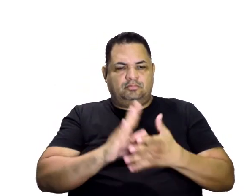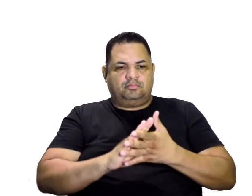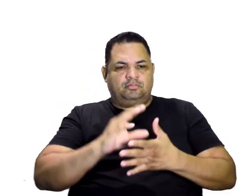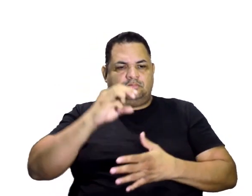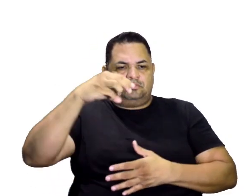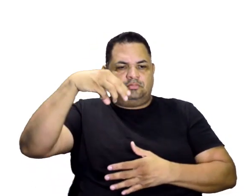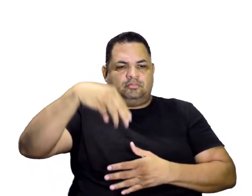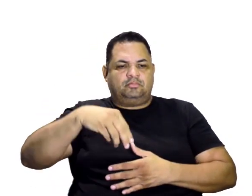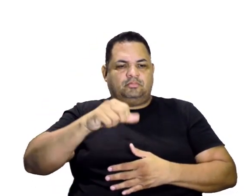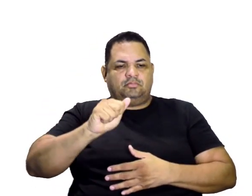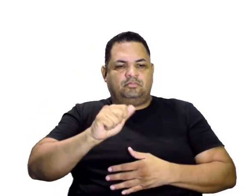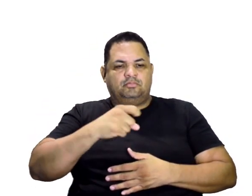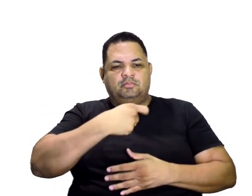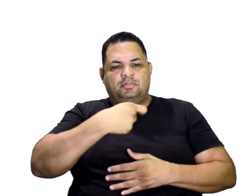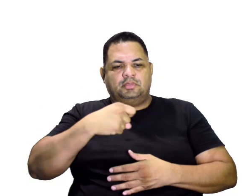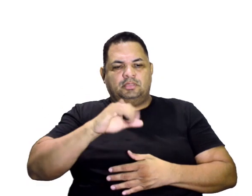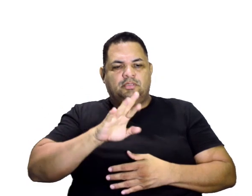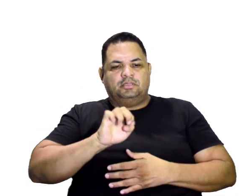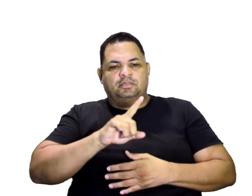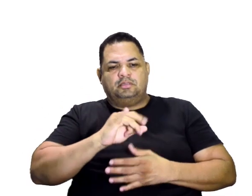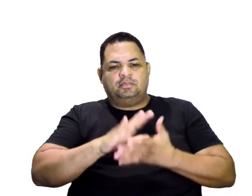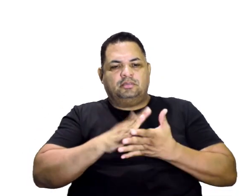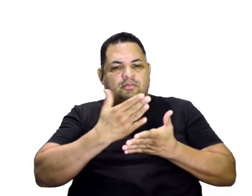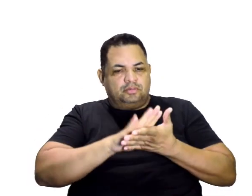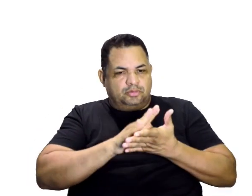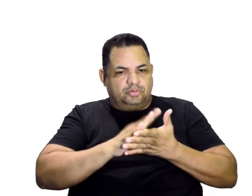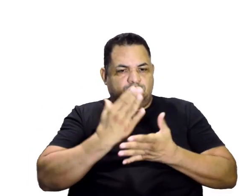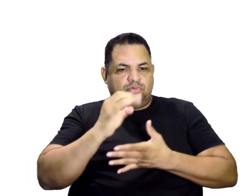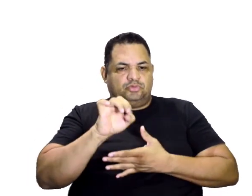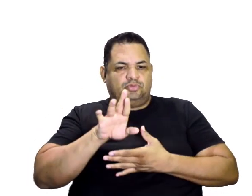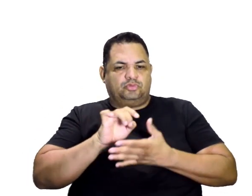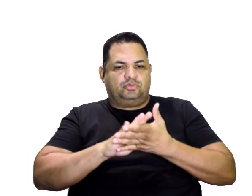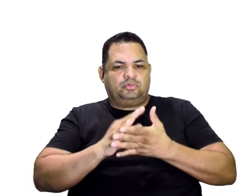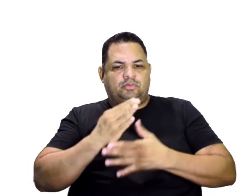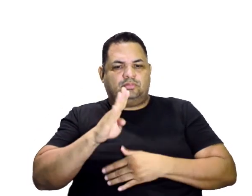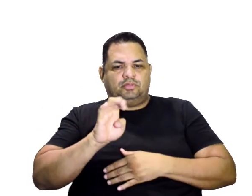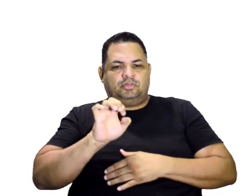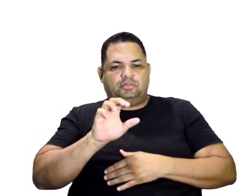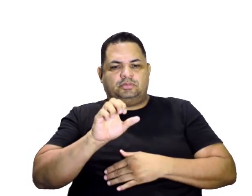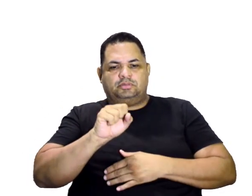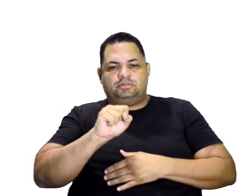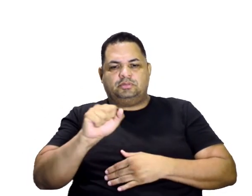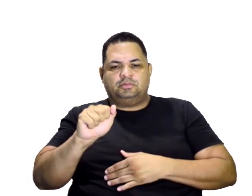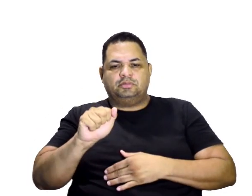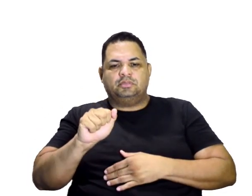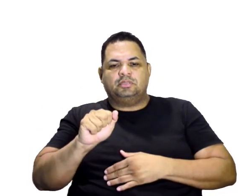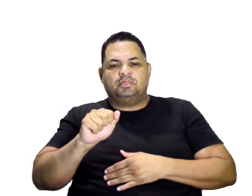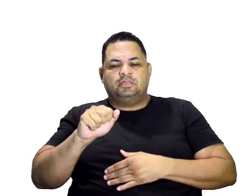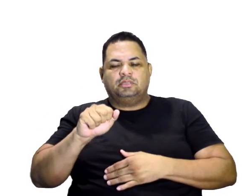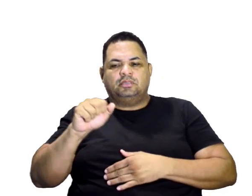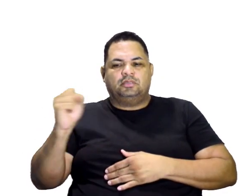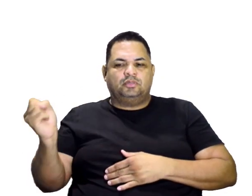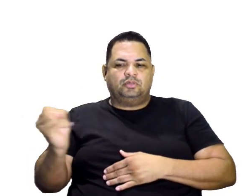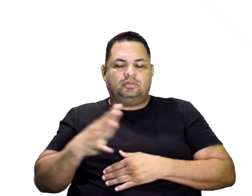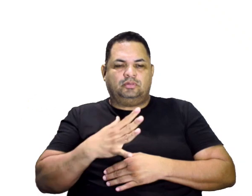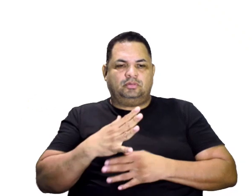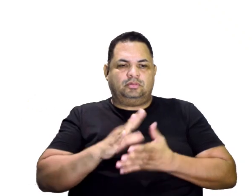tem o machixe, o samba, o choro e a bossa nova. Esses que têm esses nomes,